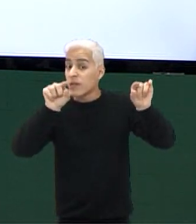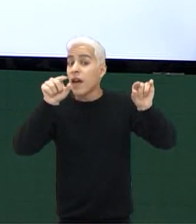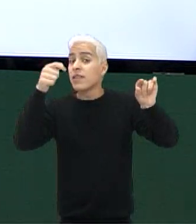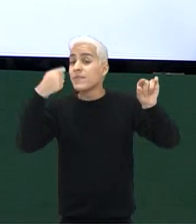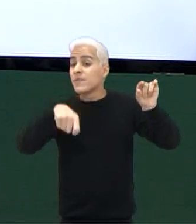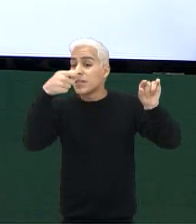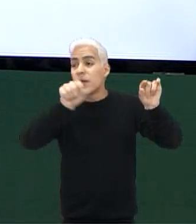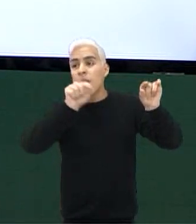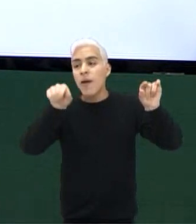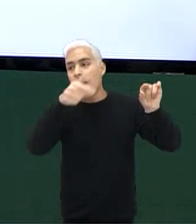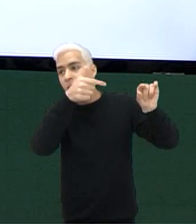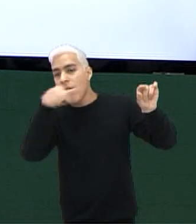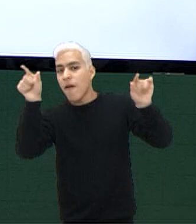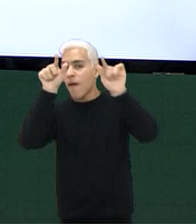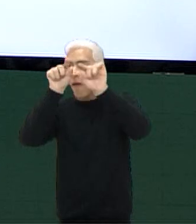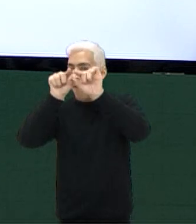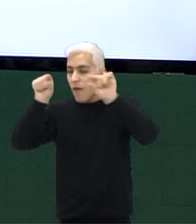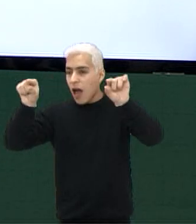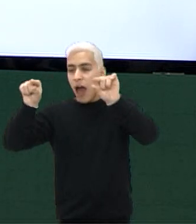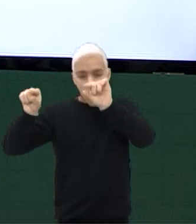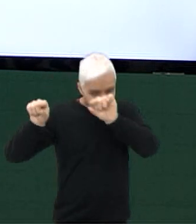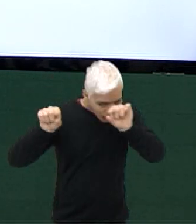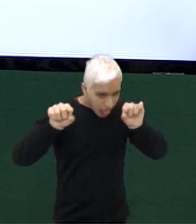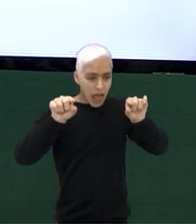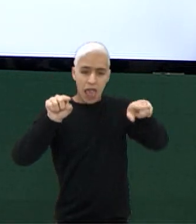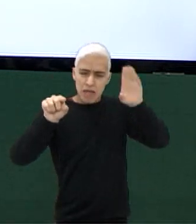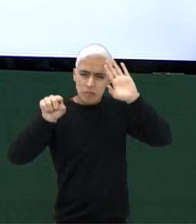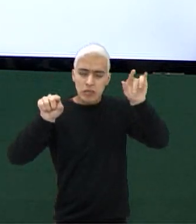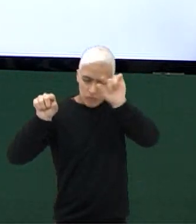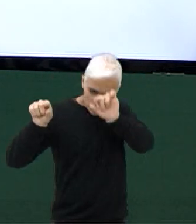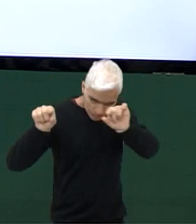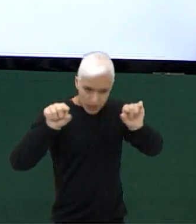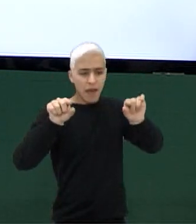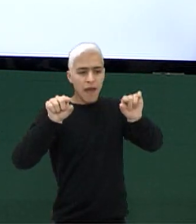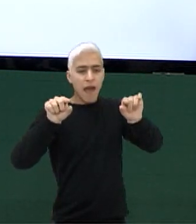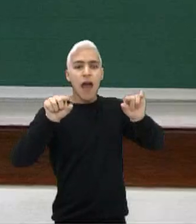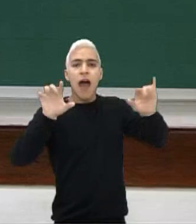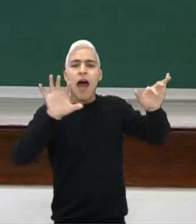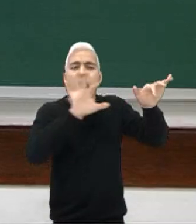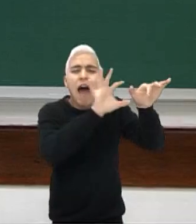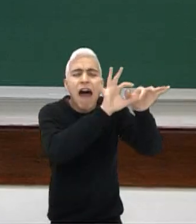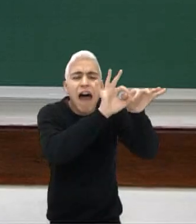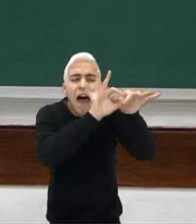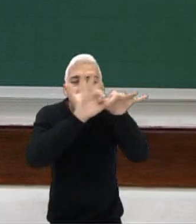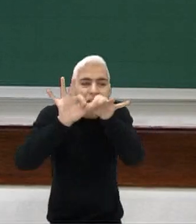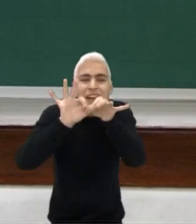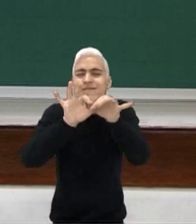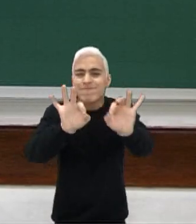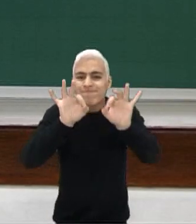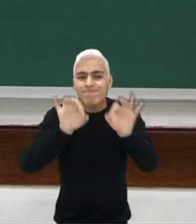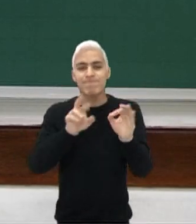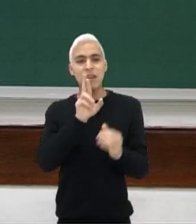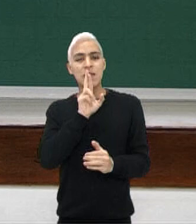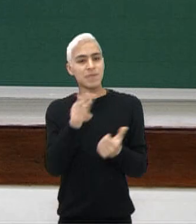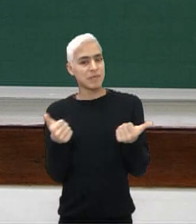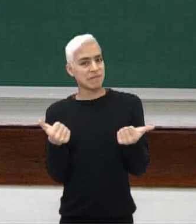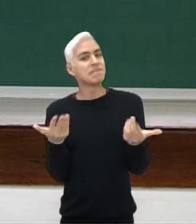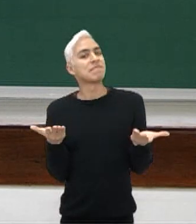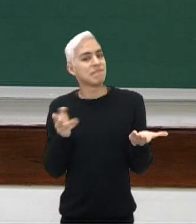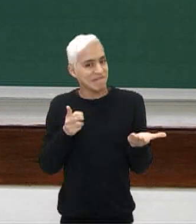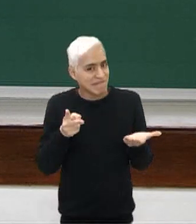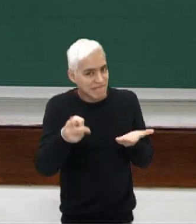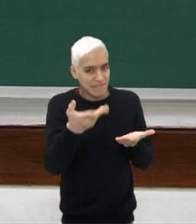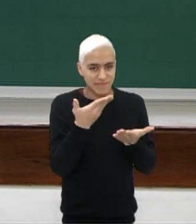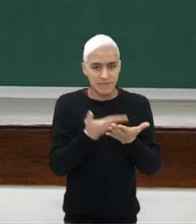coisa. Complementa uma oração principal. É a resposta do nosso quiz. Mas vamos dar